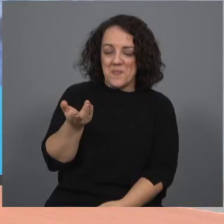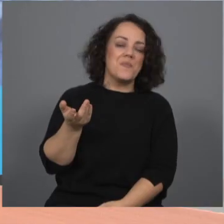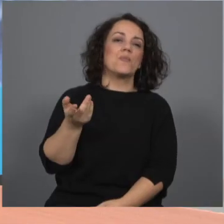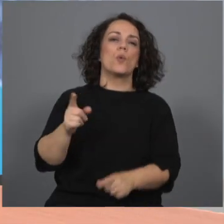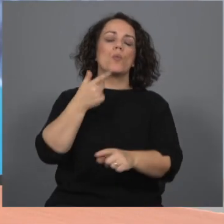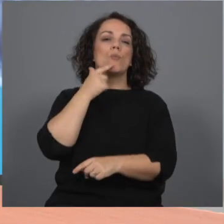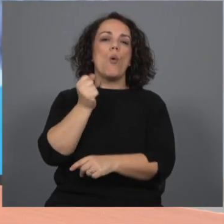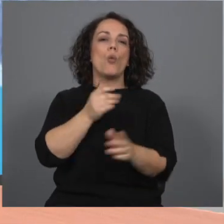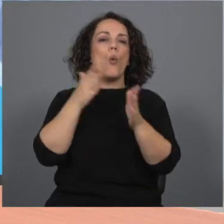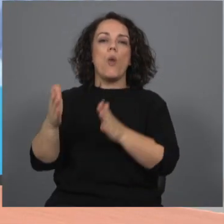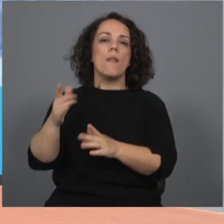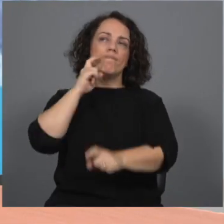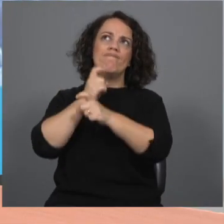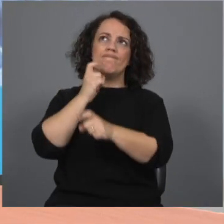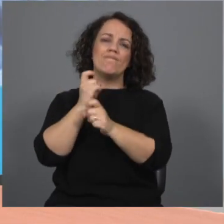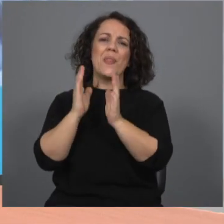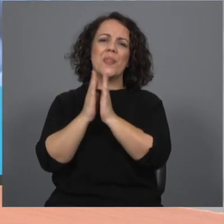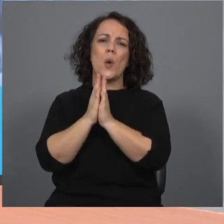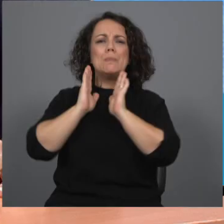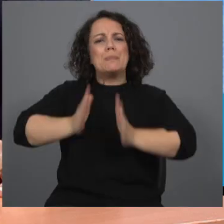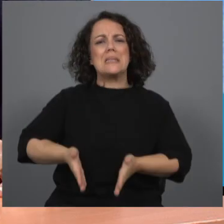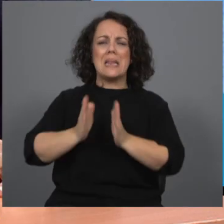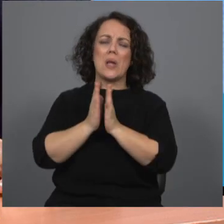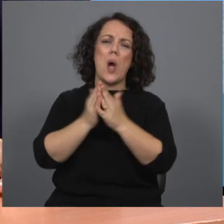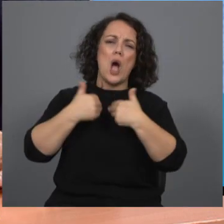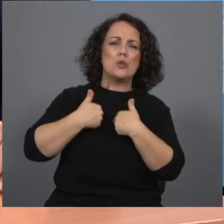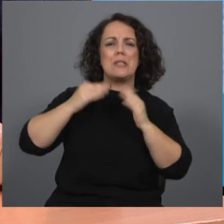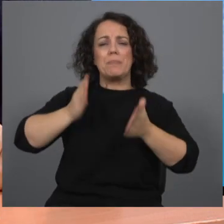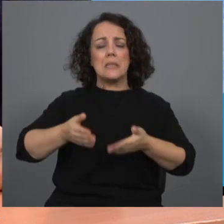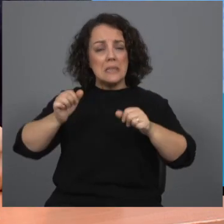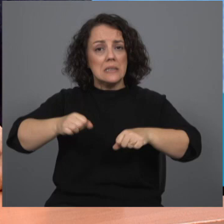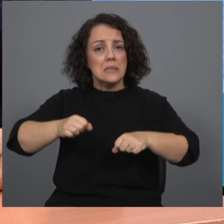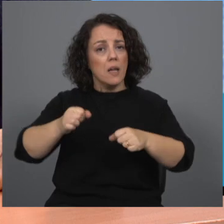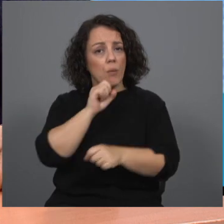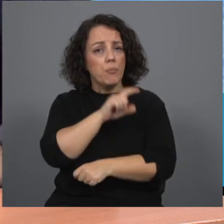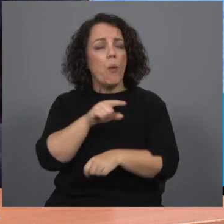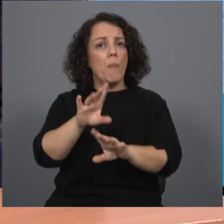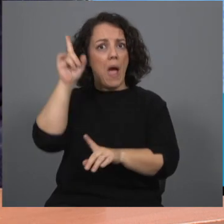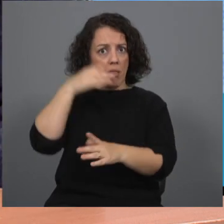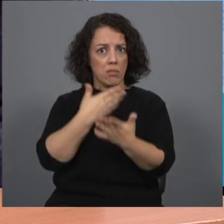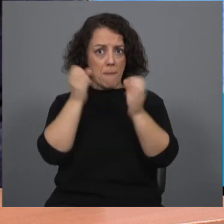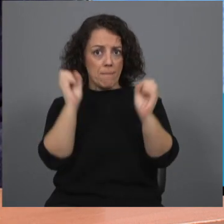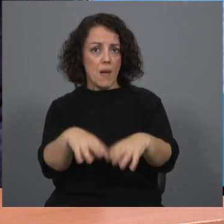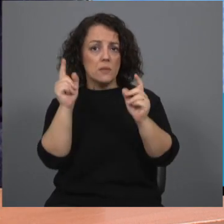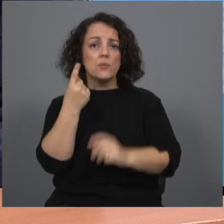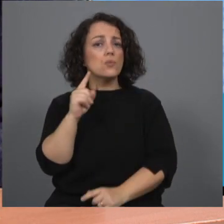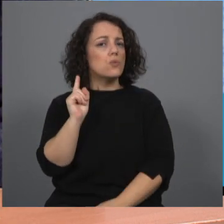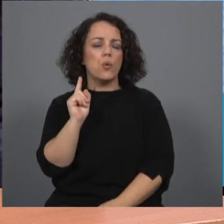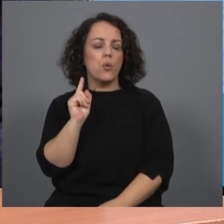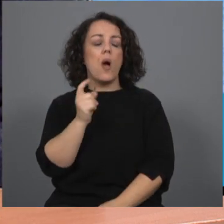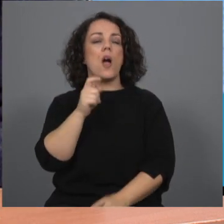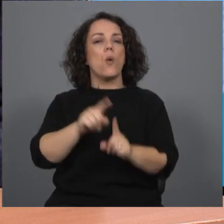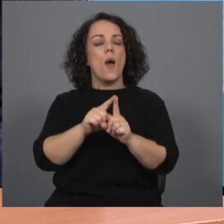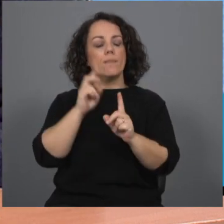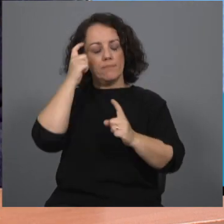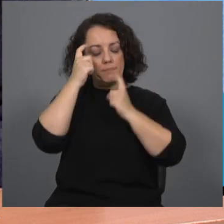a intervenção divina? Sim, mas não mágica, diria eu. É procurar o sentido que tem o sofrimento,